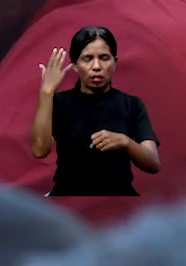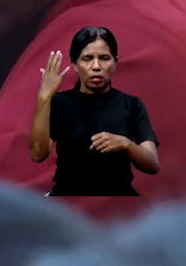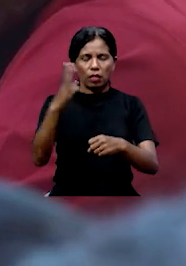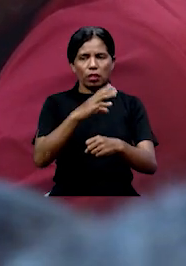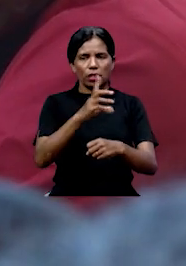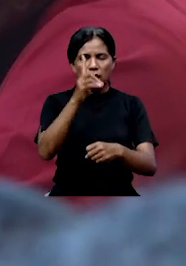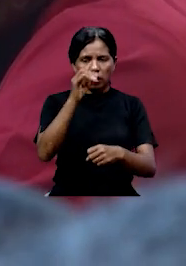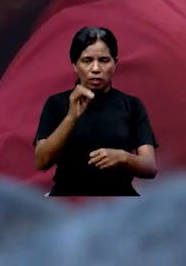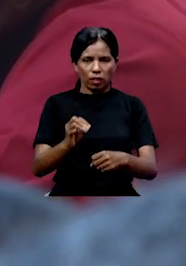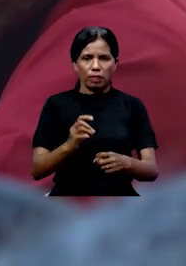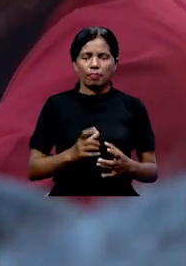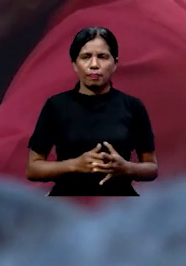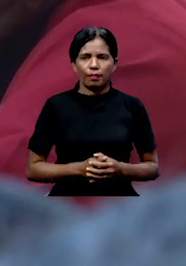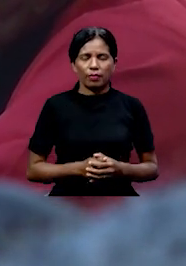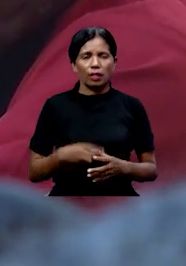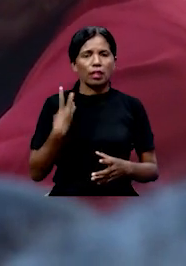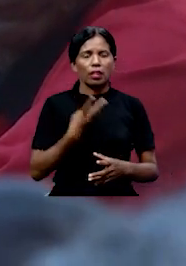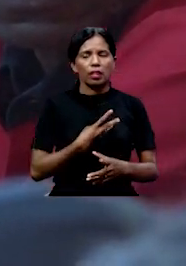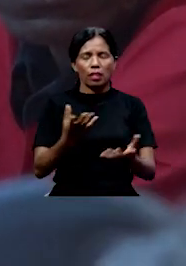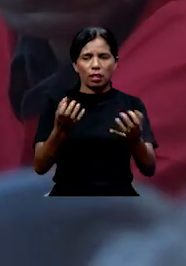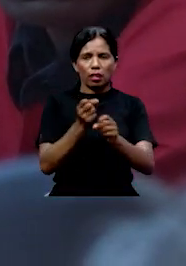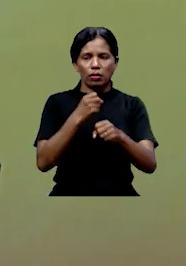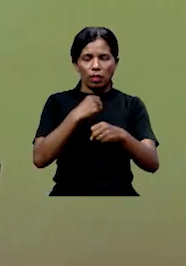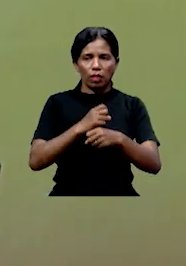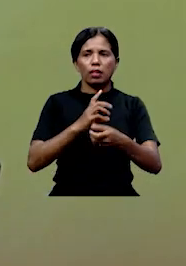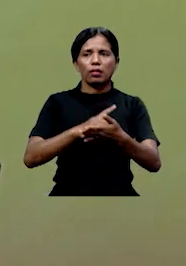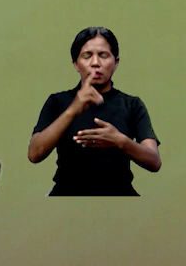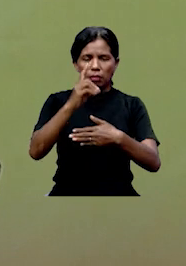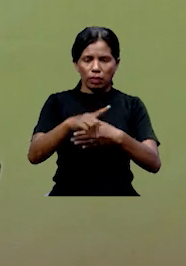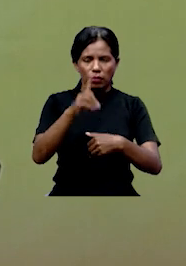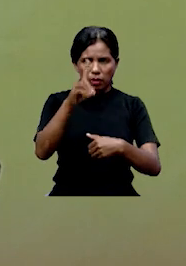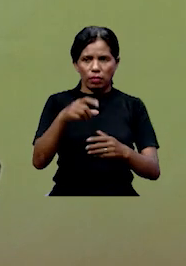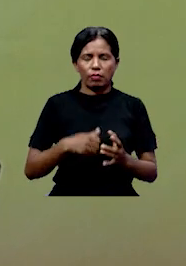dili domingo ne. Se tratar kato halau desenvolvimento ida